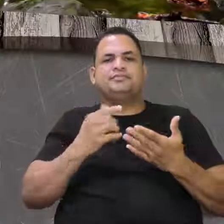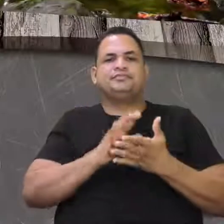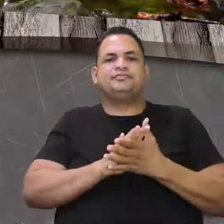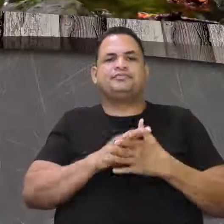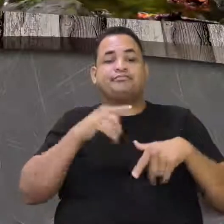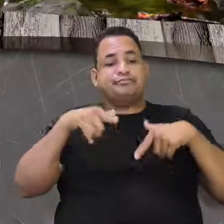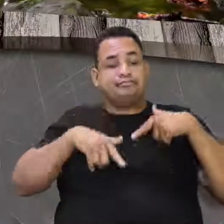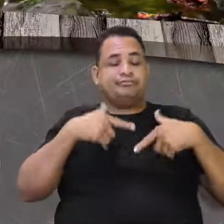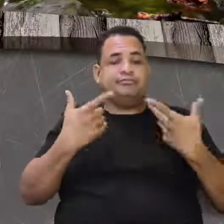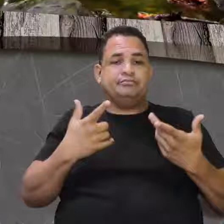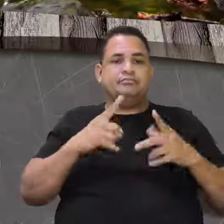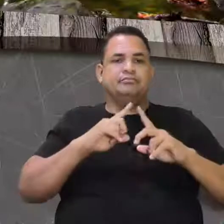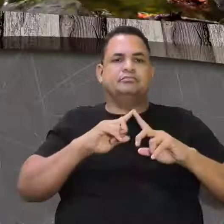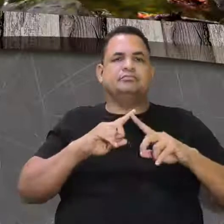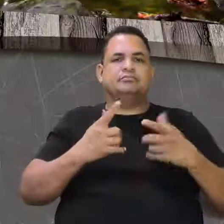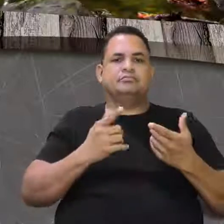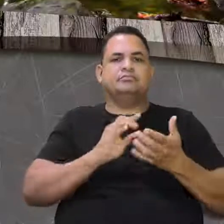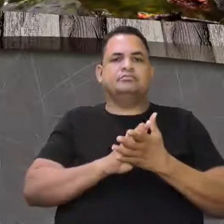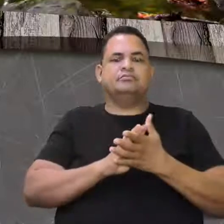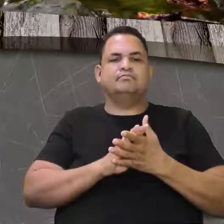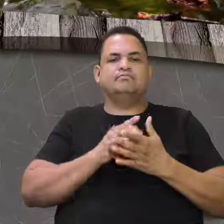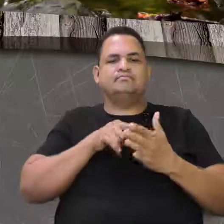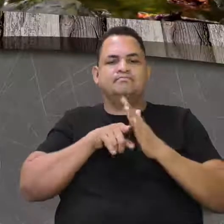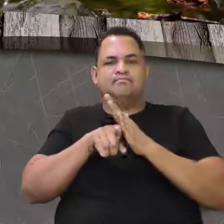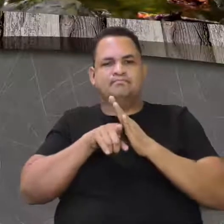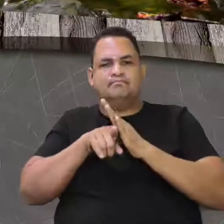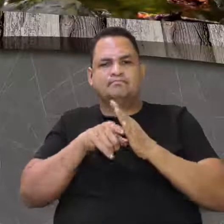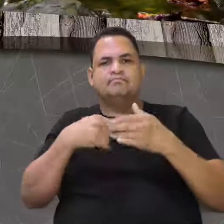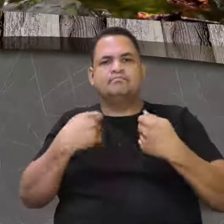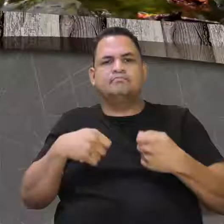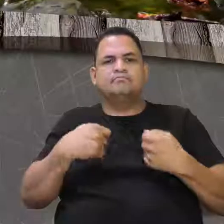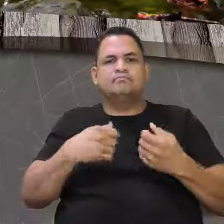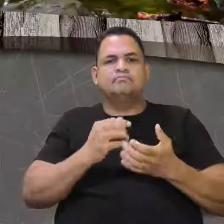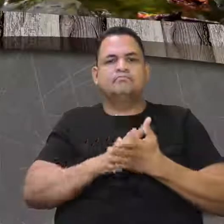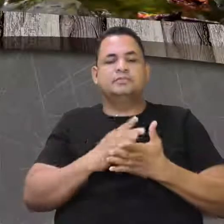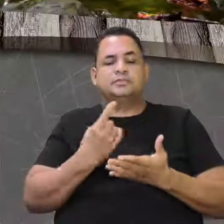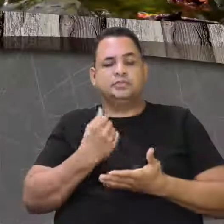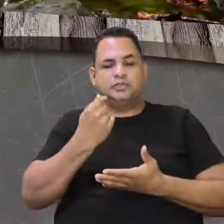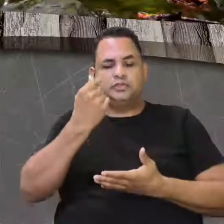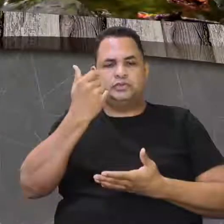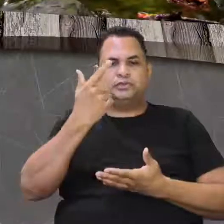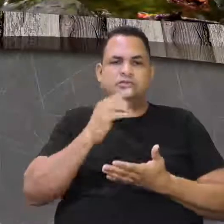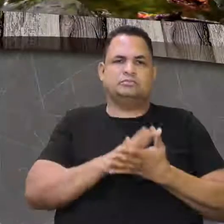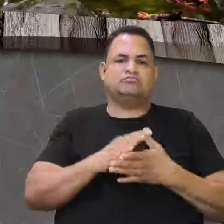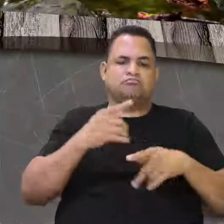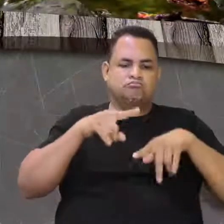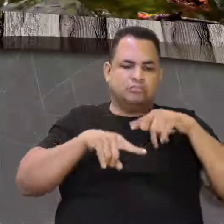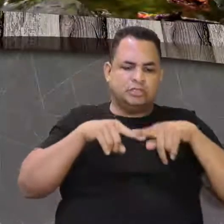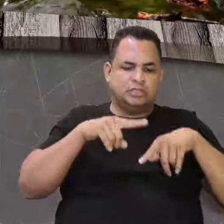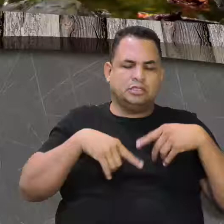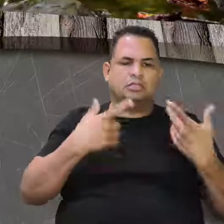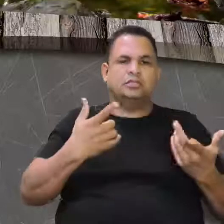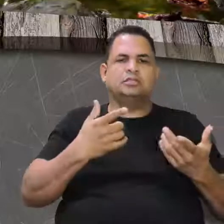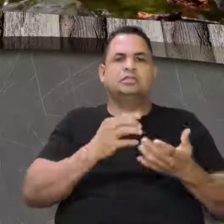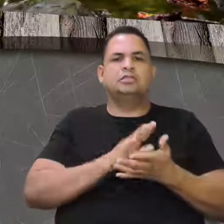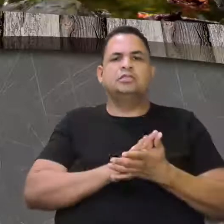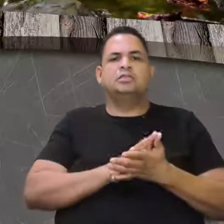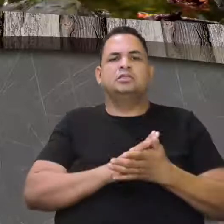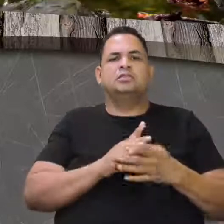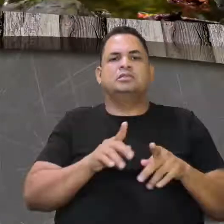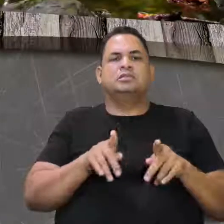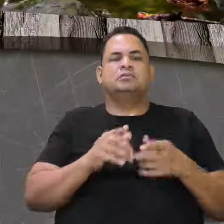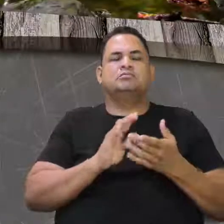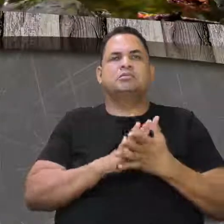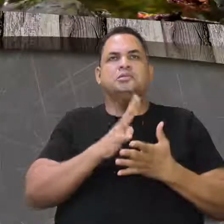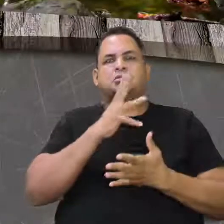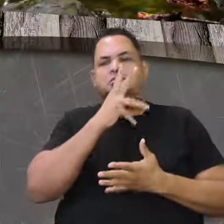dá trabalho e pesquisa envolve e precisa de recursos. Às vezes a pesquisa